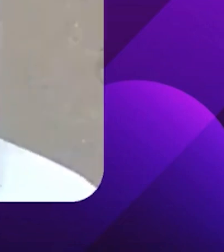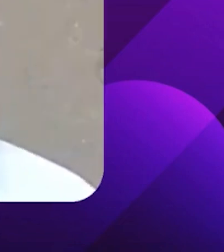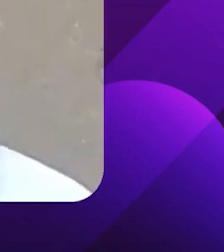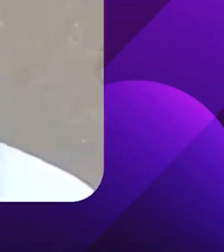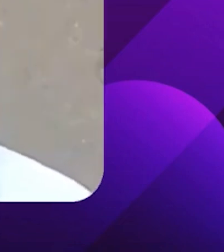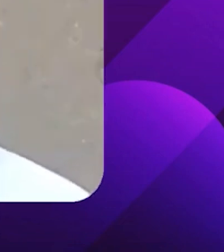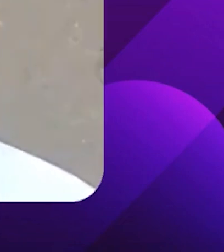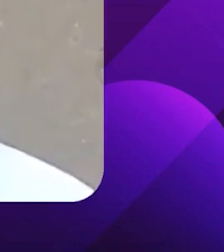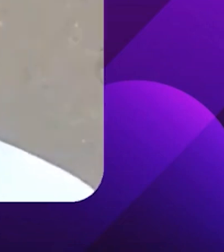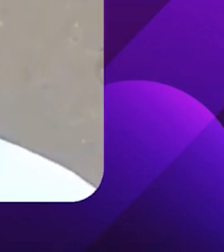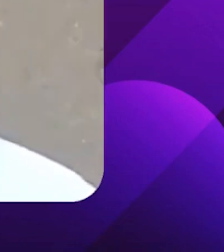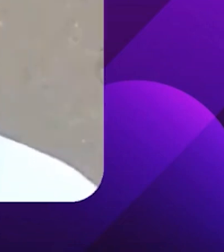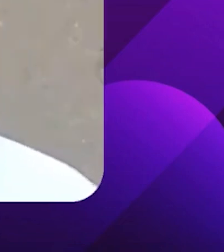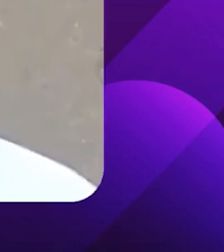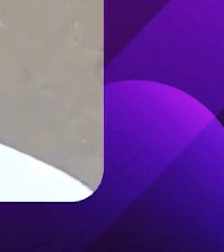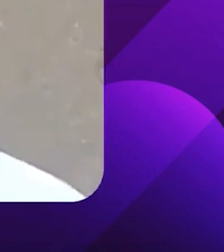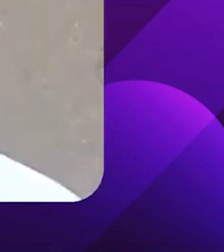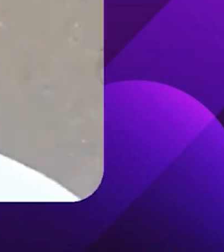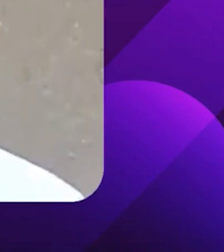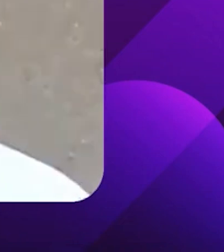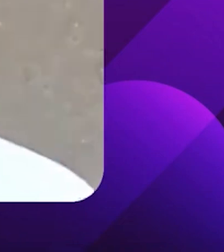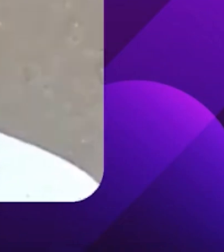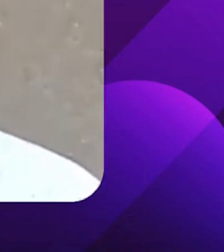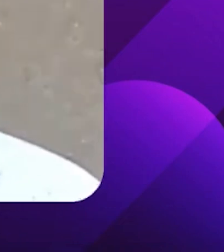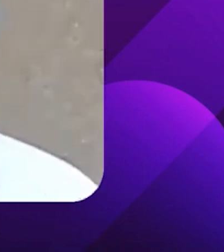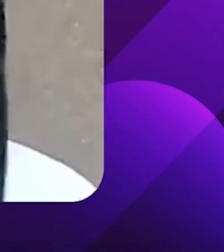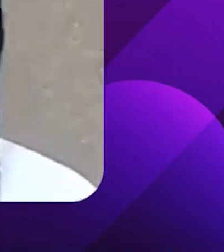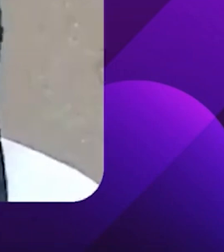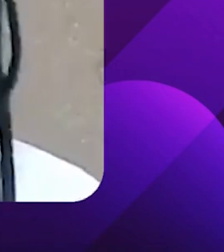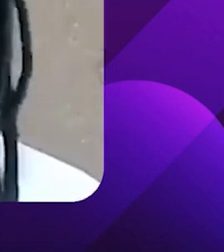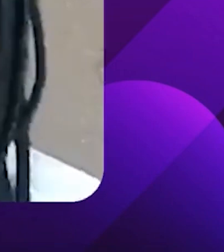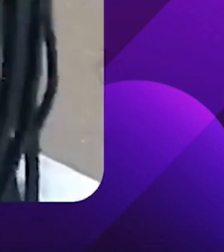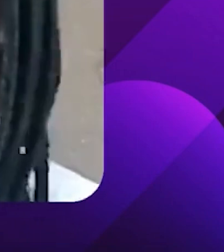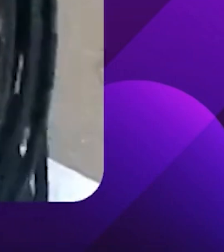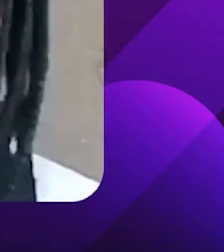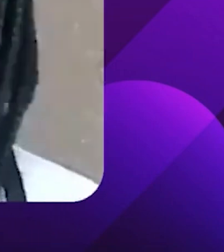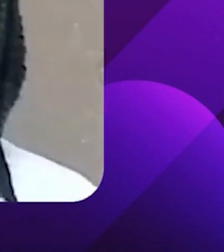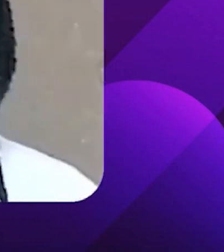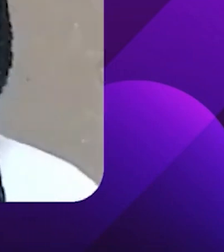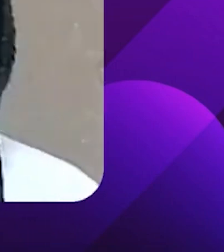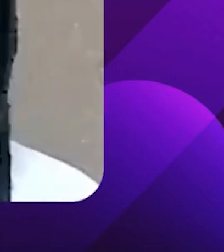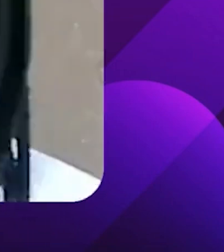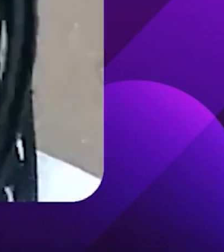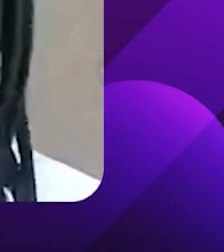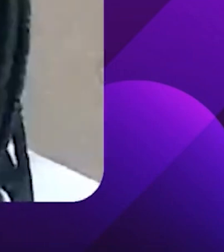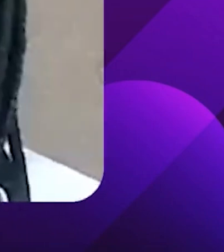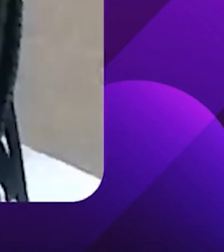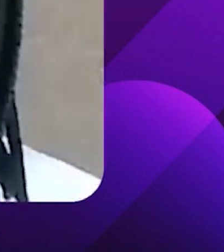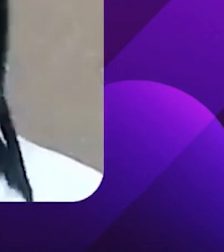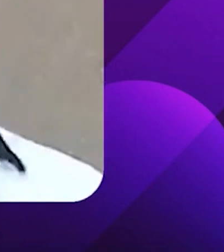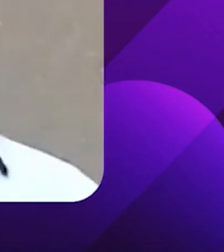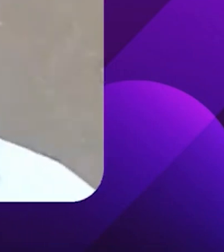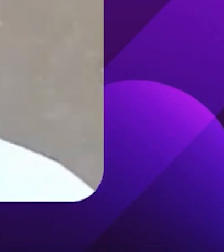banhos, essas cosmos-sensações aconteciam dentro desse espaço, que é sagrado,